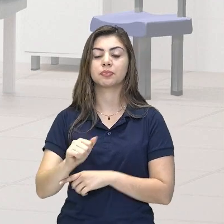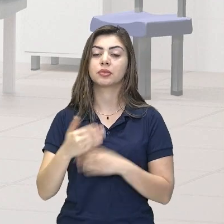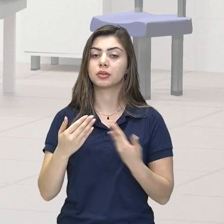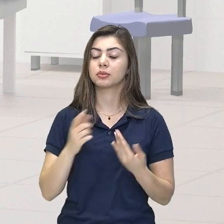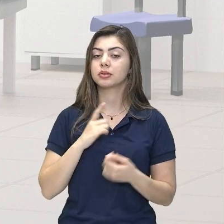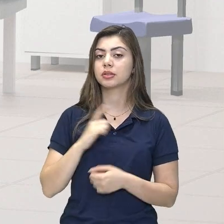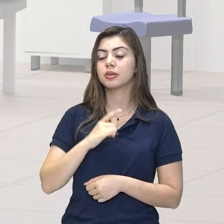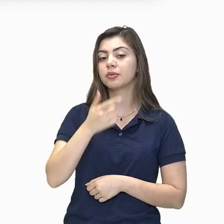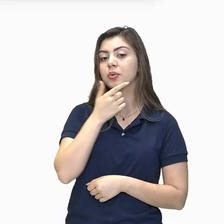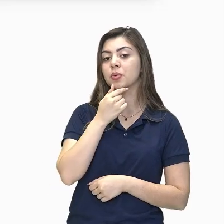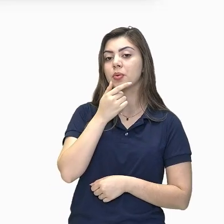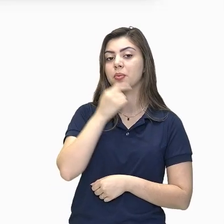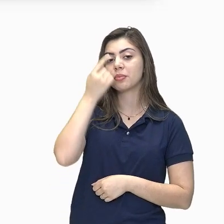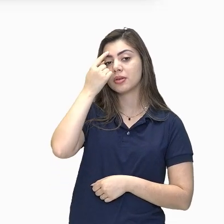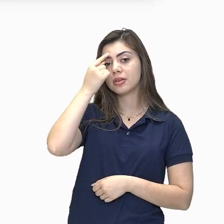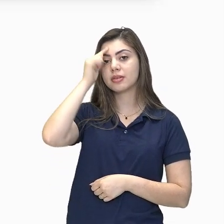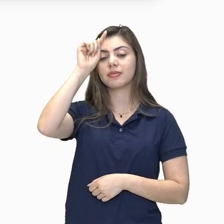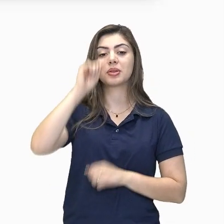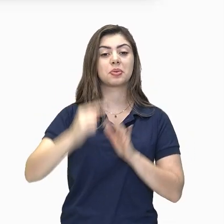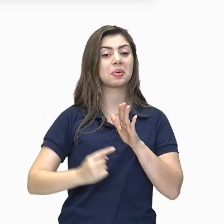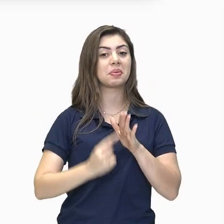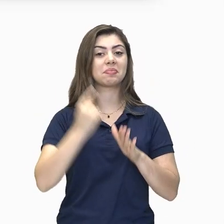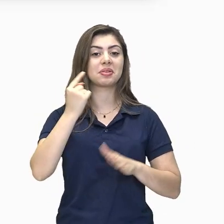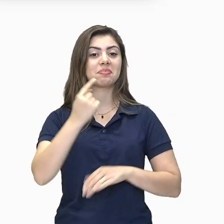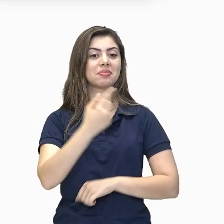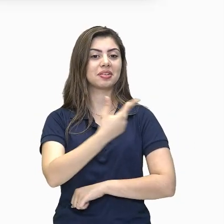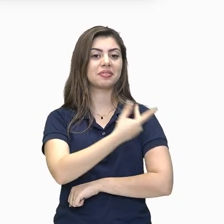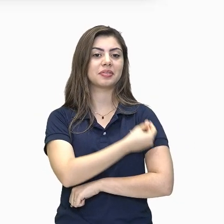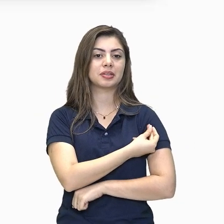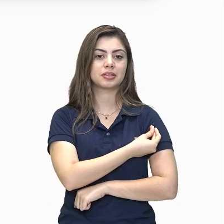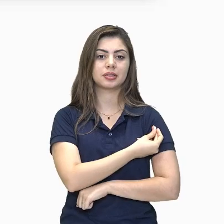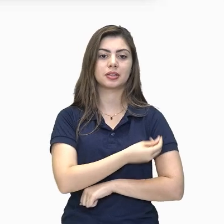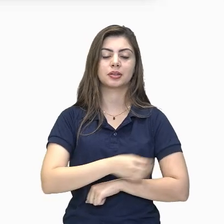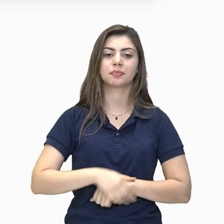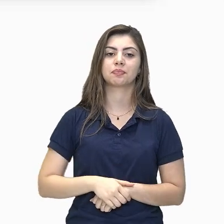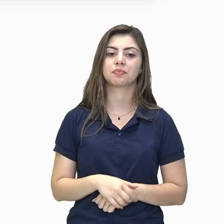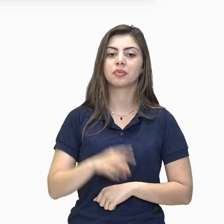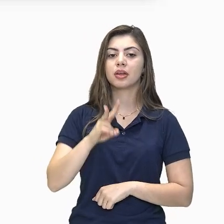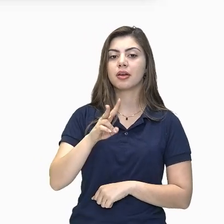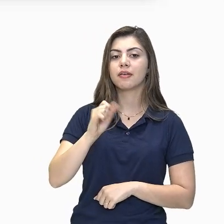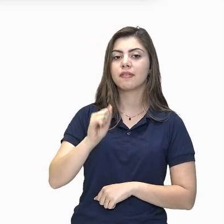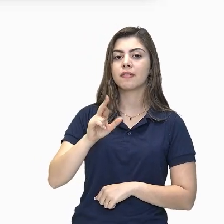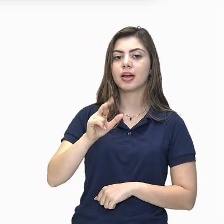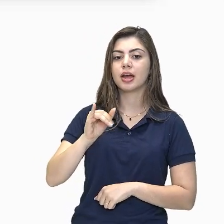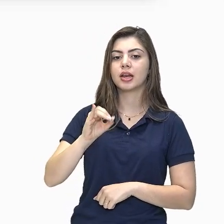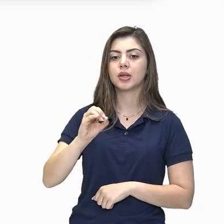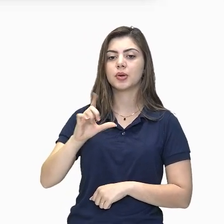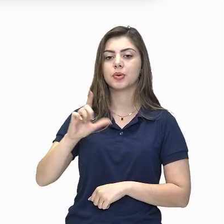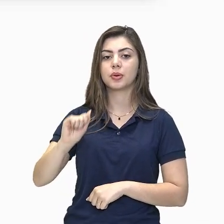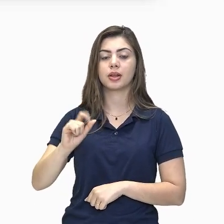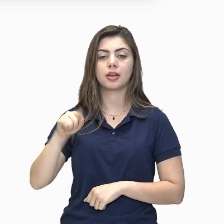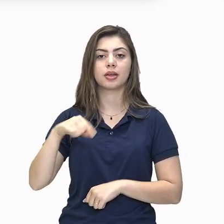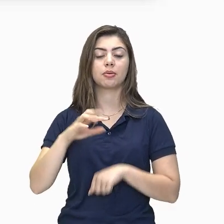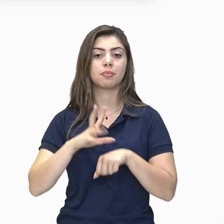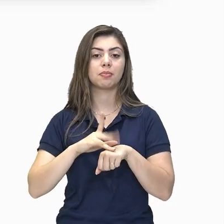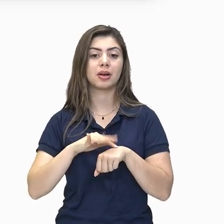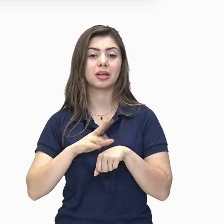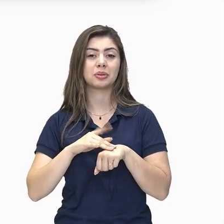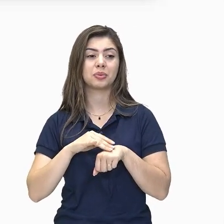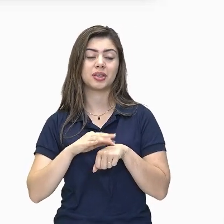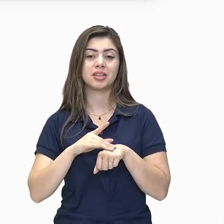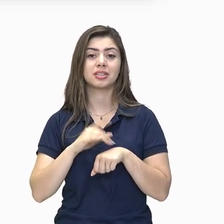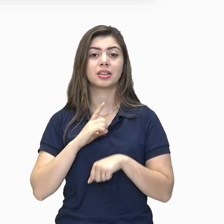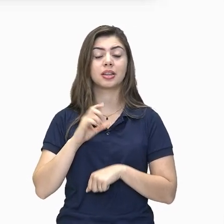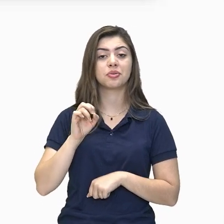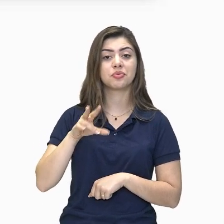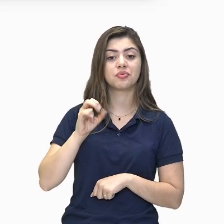inventor da primeira vacina, certo? Bem, a varíola é uma doença altamente infectocontagiosa causada por um vírus